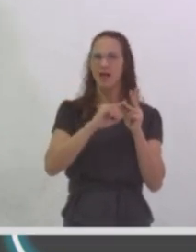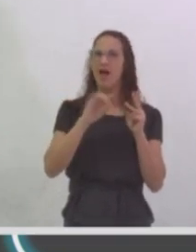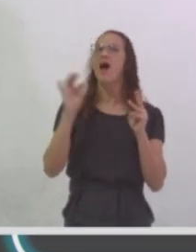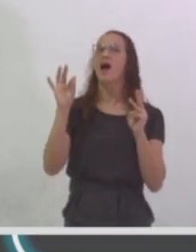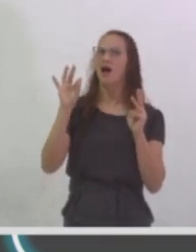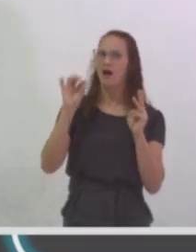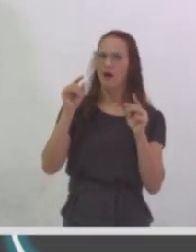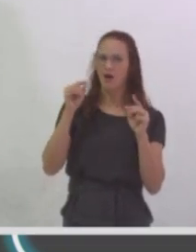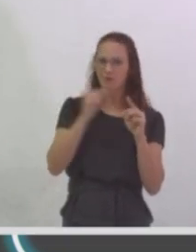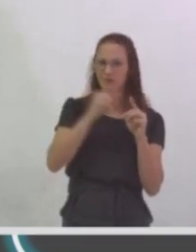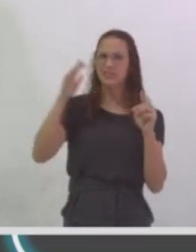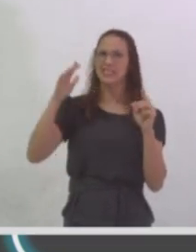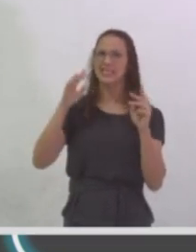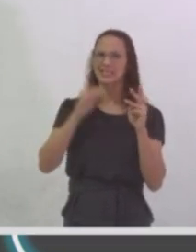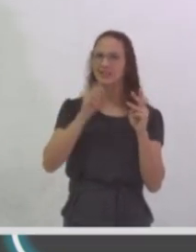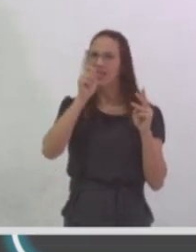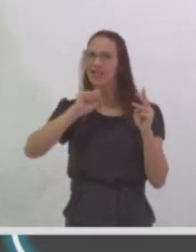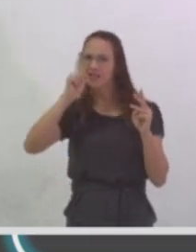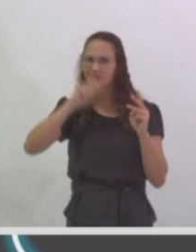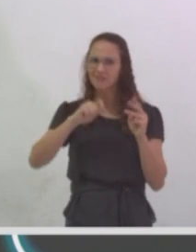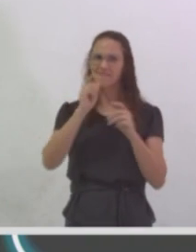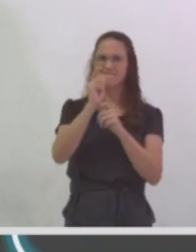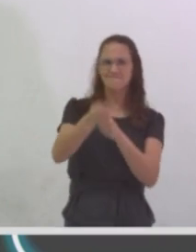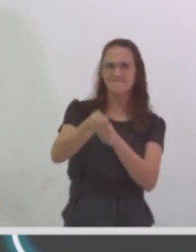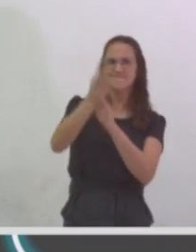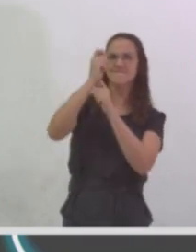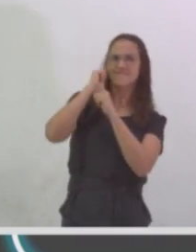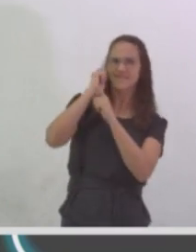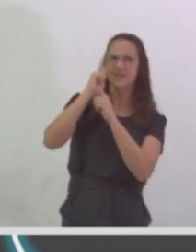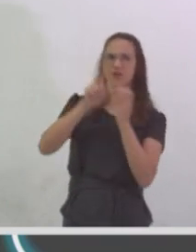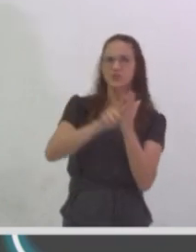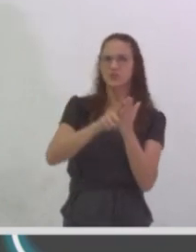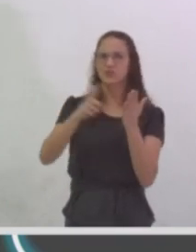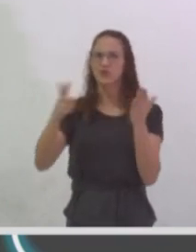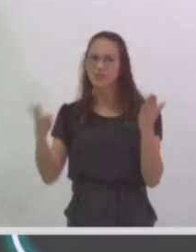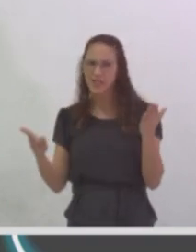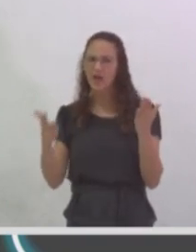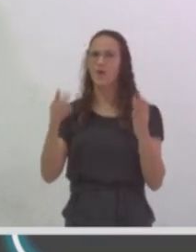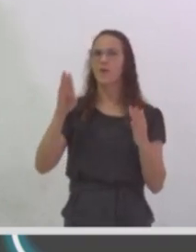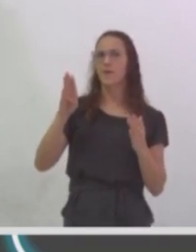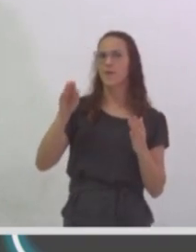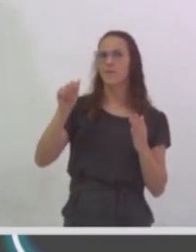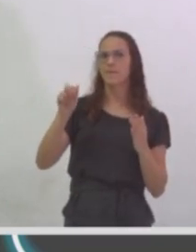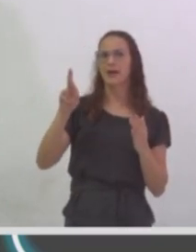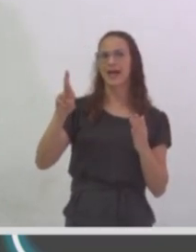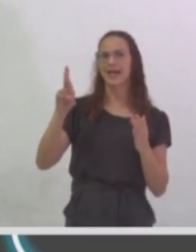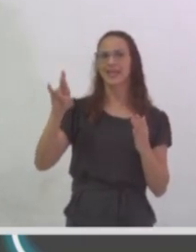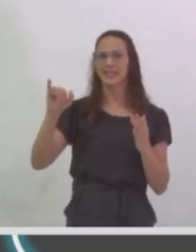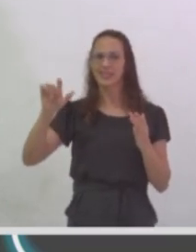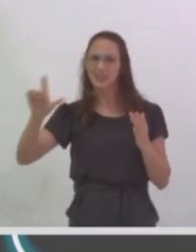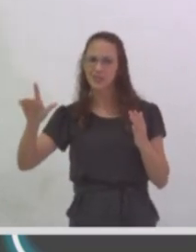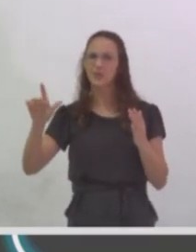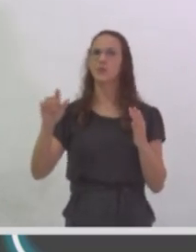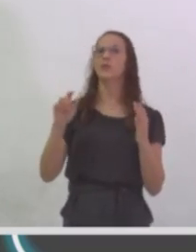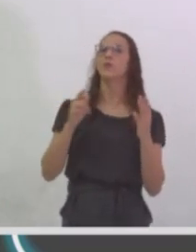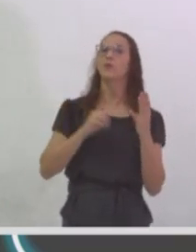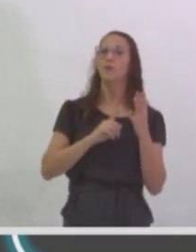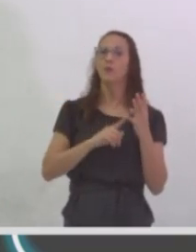anzol, jornal, barril e anil. No segundo dia,